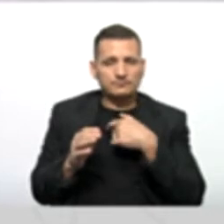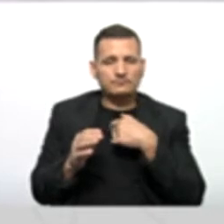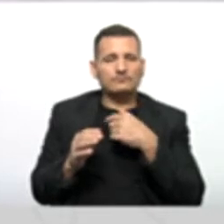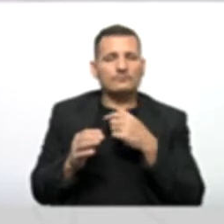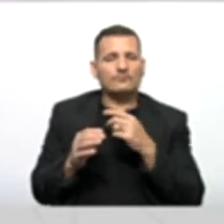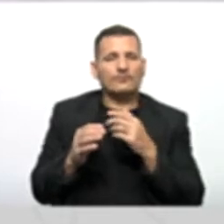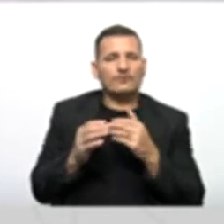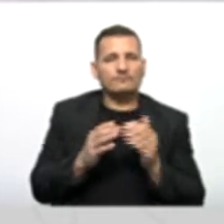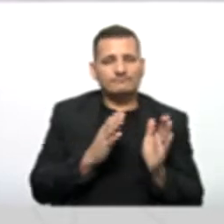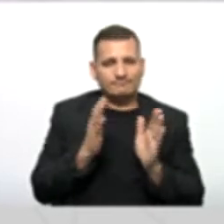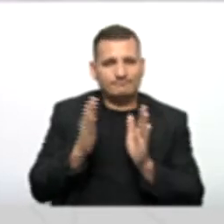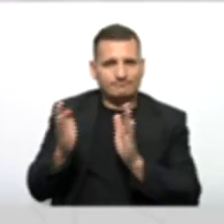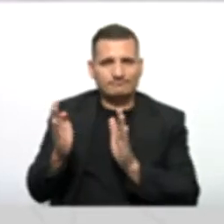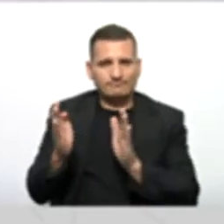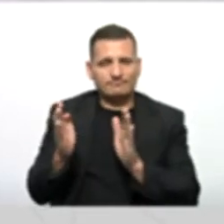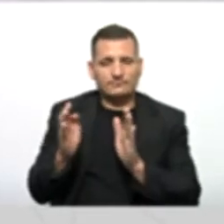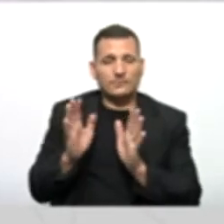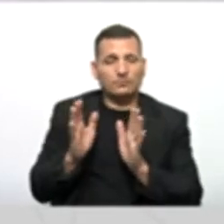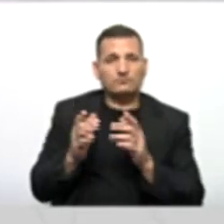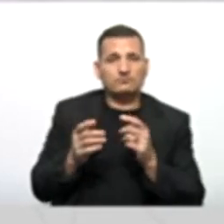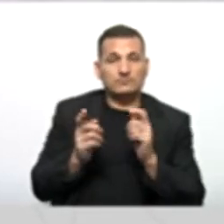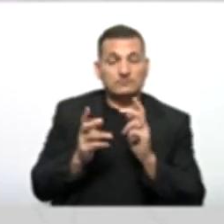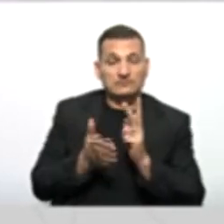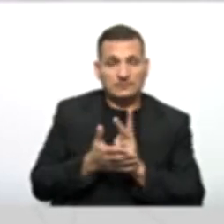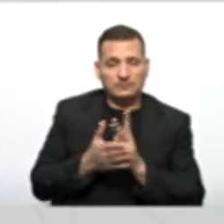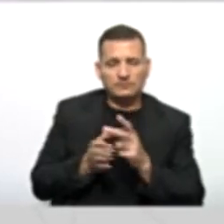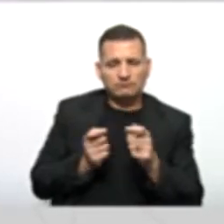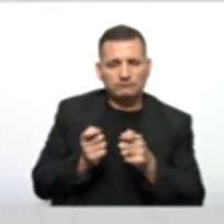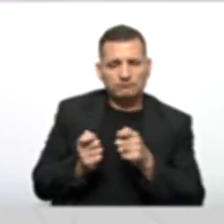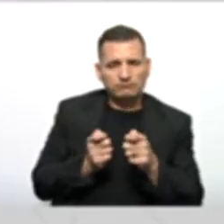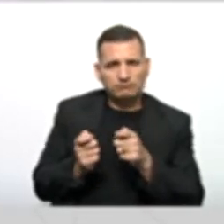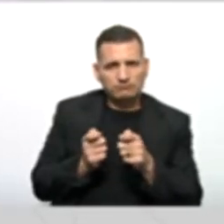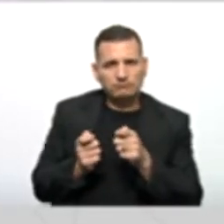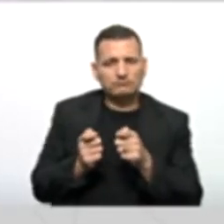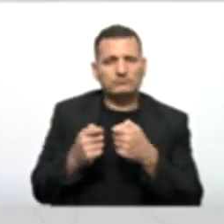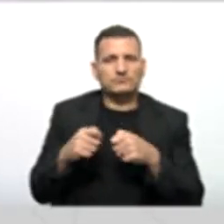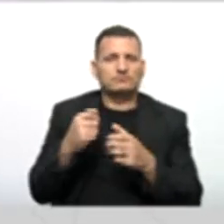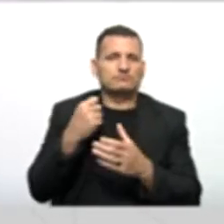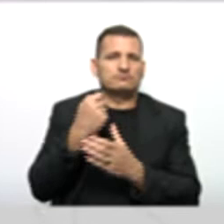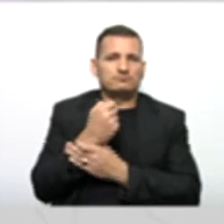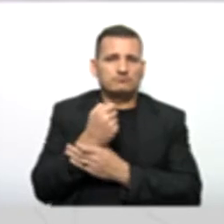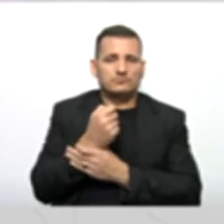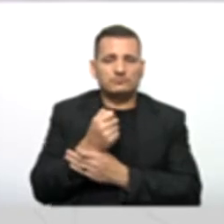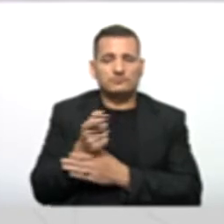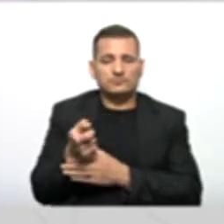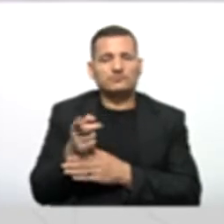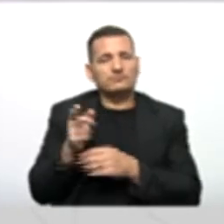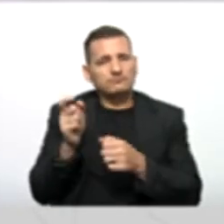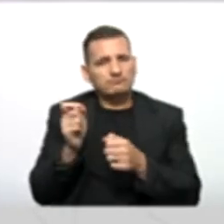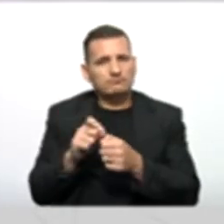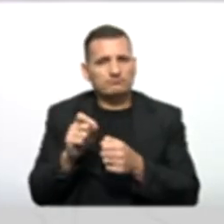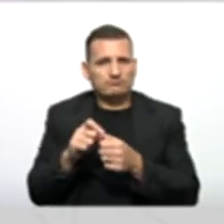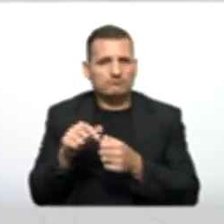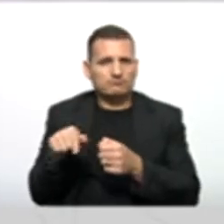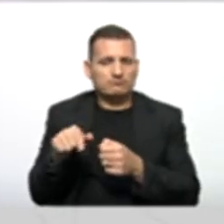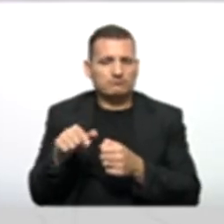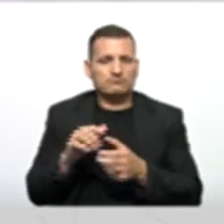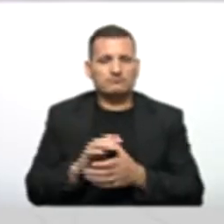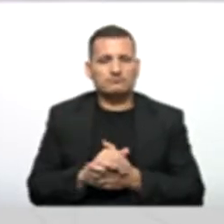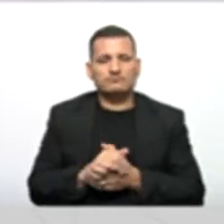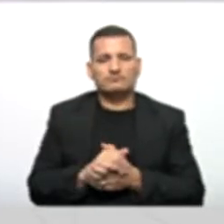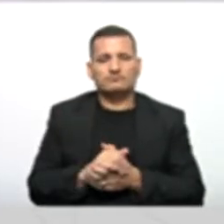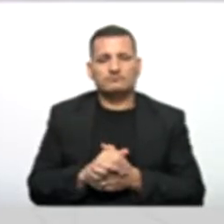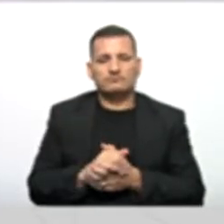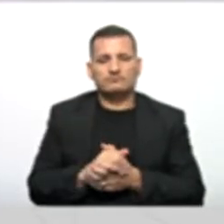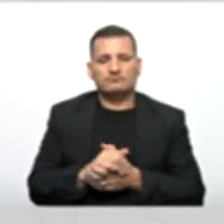sempre controlando aquela atividade que eu estou executando. Para saber o quê? Eu tenho que garantir que ela seja executada, ok? E aí pode